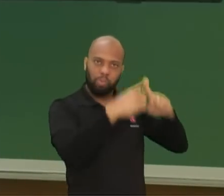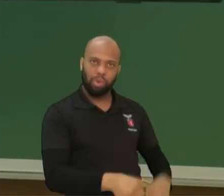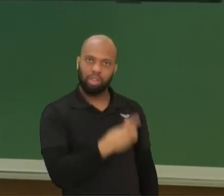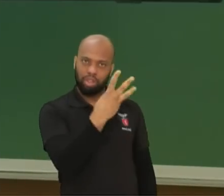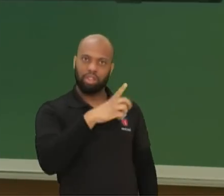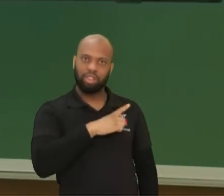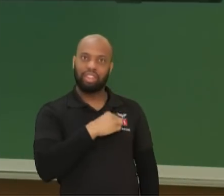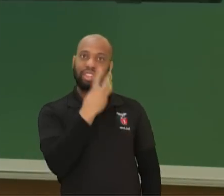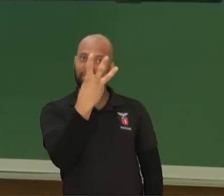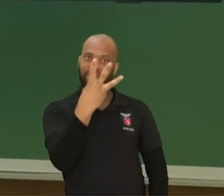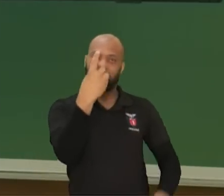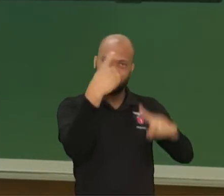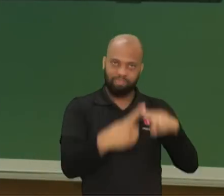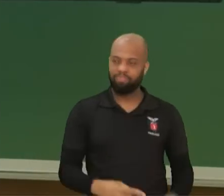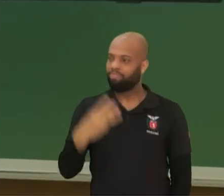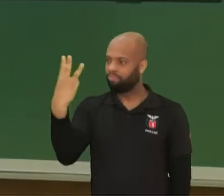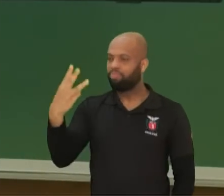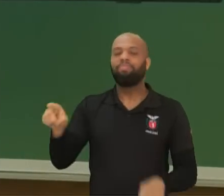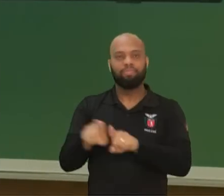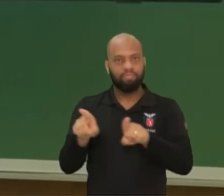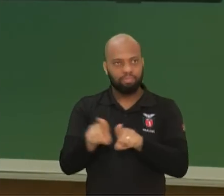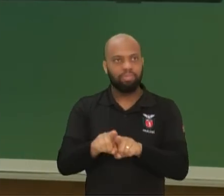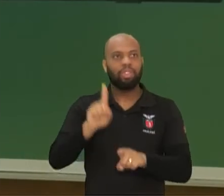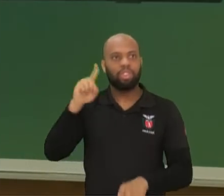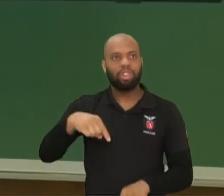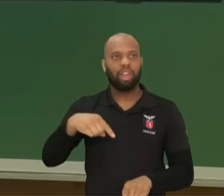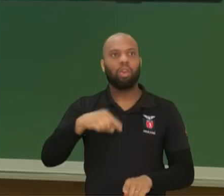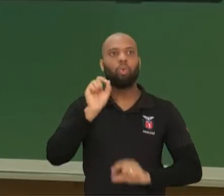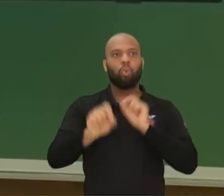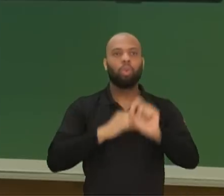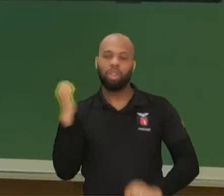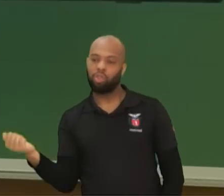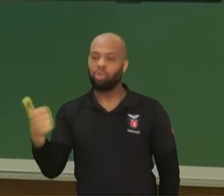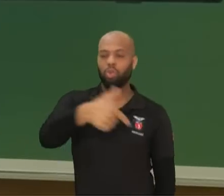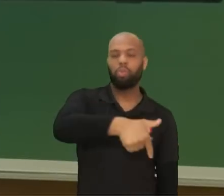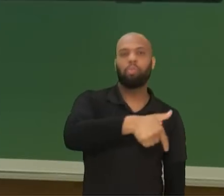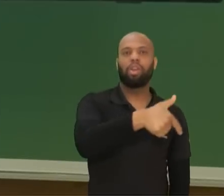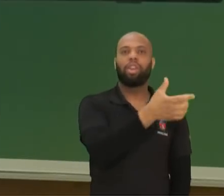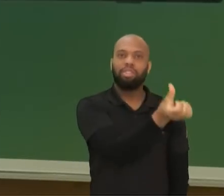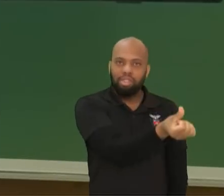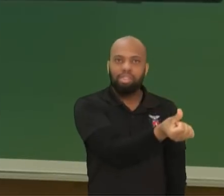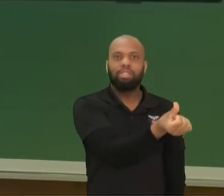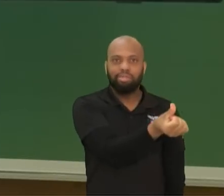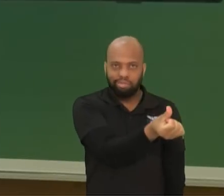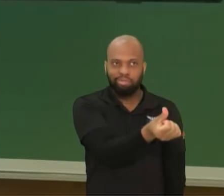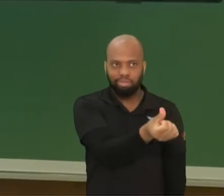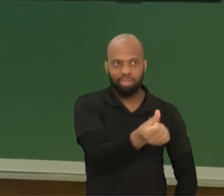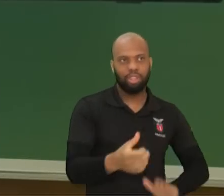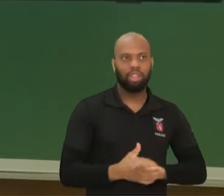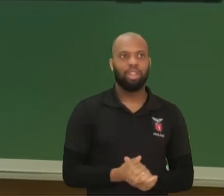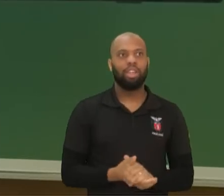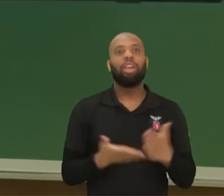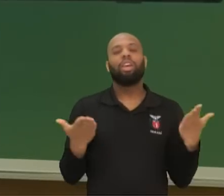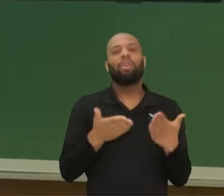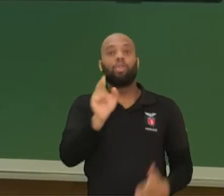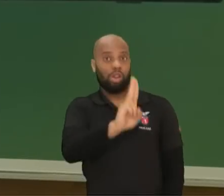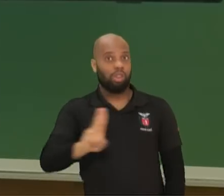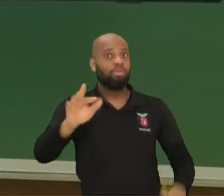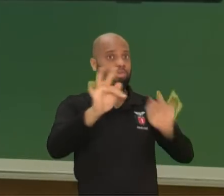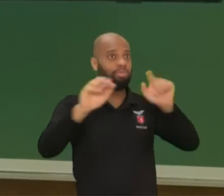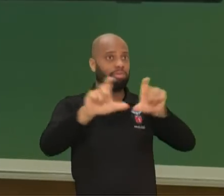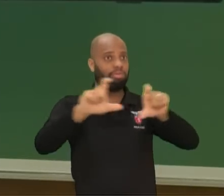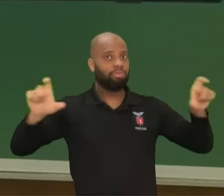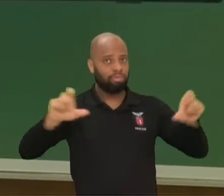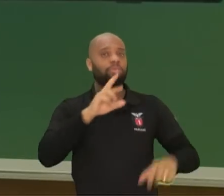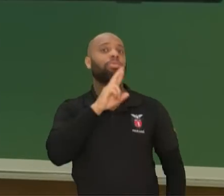Tenho 3 múltiplos de 3 aqui que são maiores do que 6, tá bom? Então, aqui